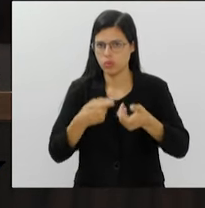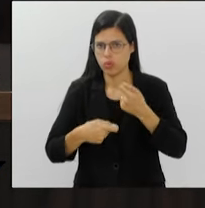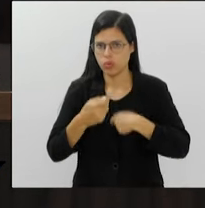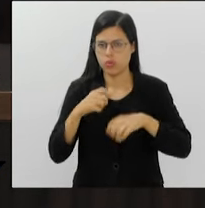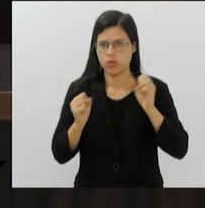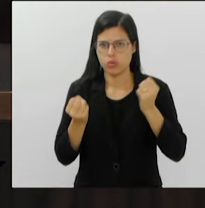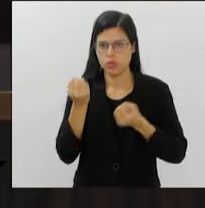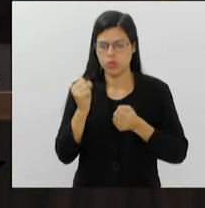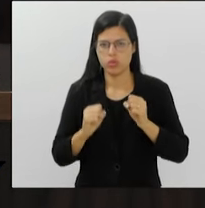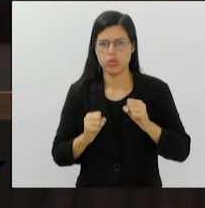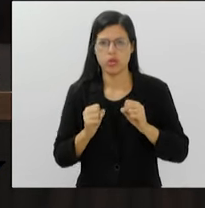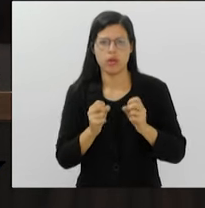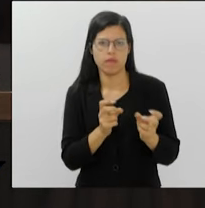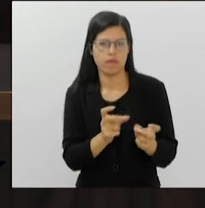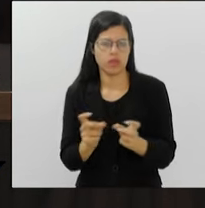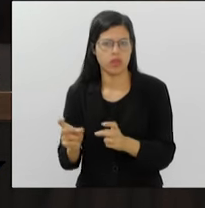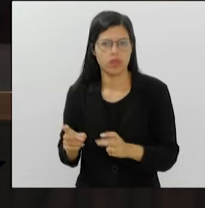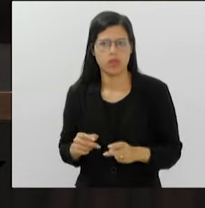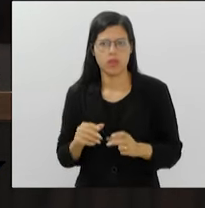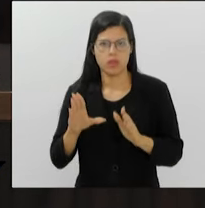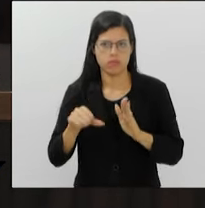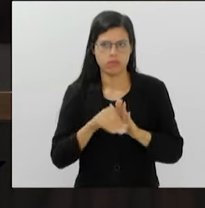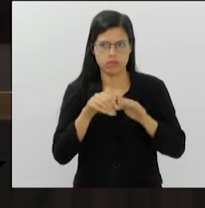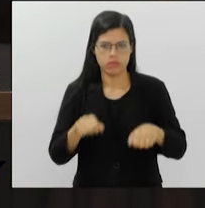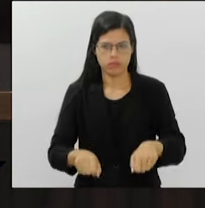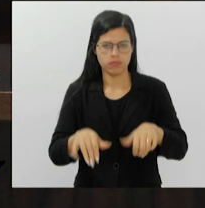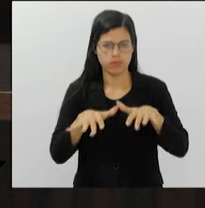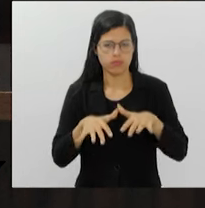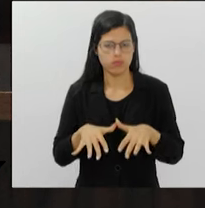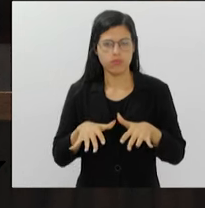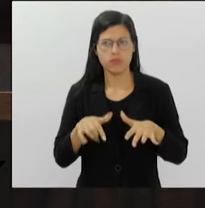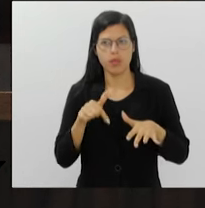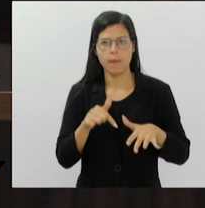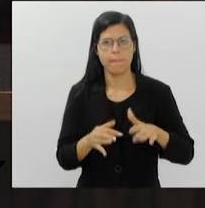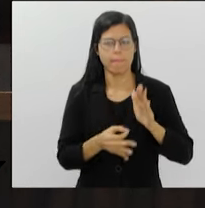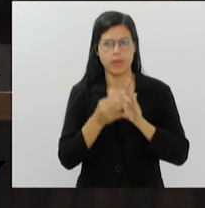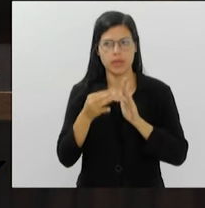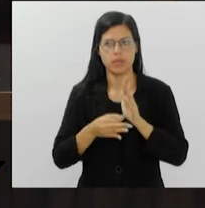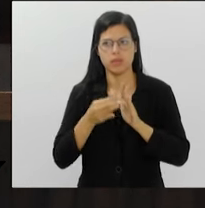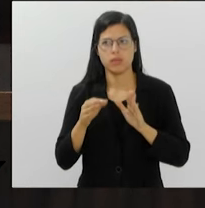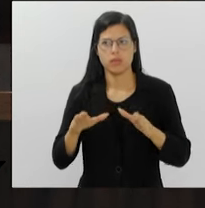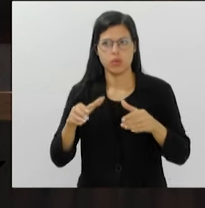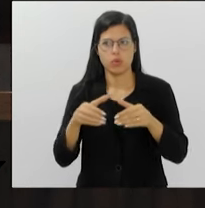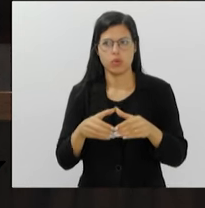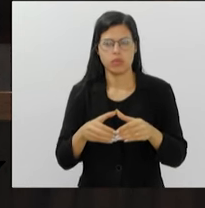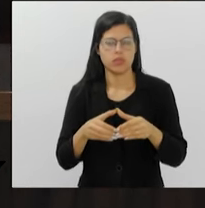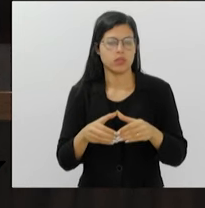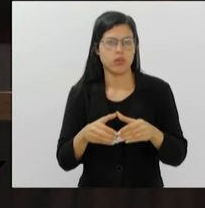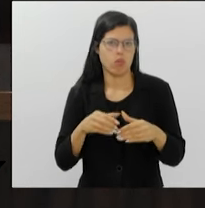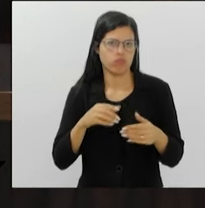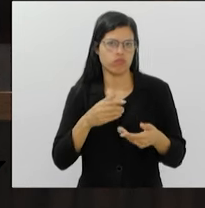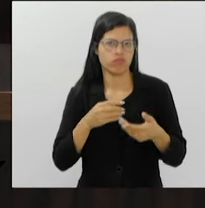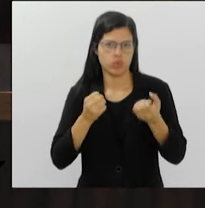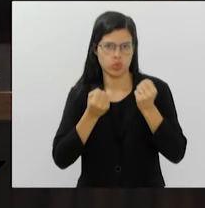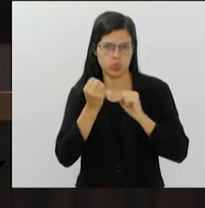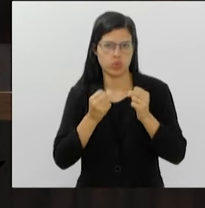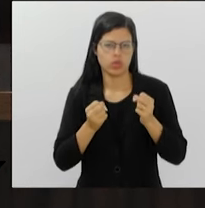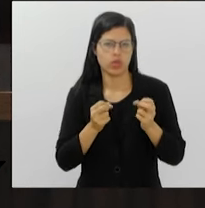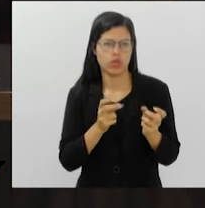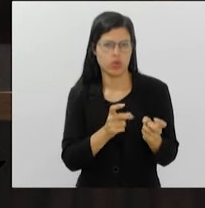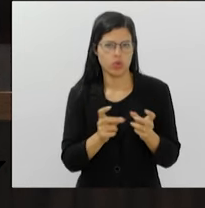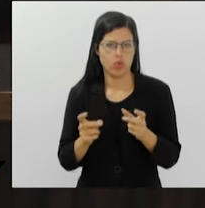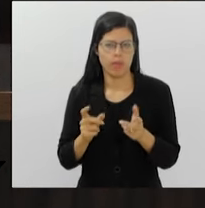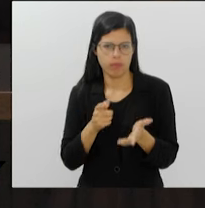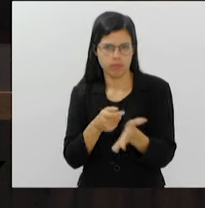Indústria e Comércio, as emendas de plenário. Para emitir parecer pela Comissão de Indústria e Comércio,